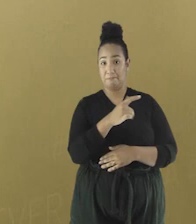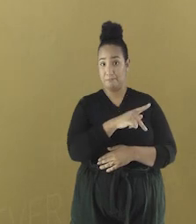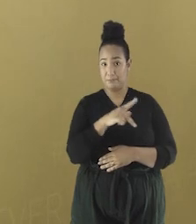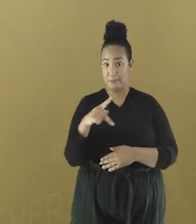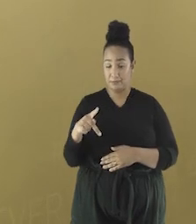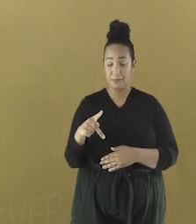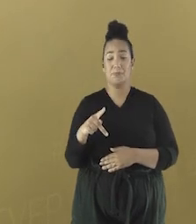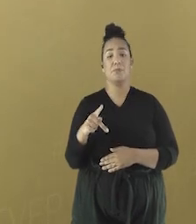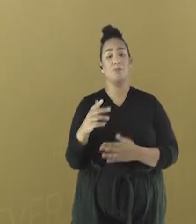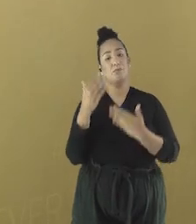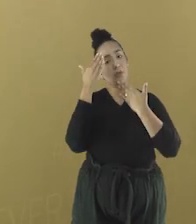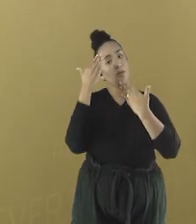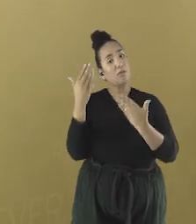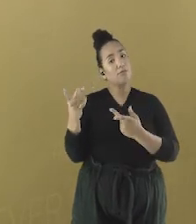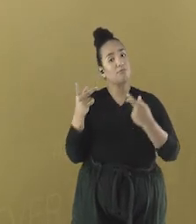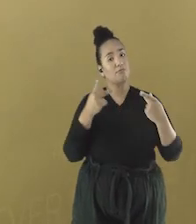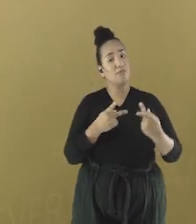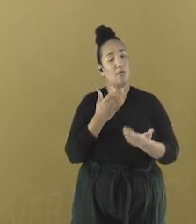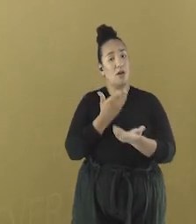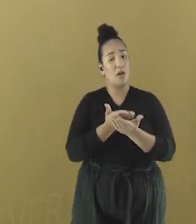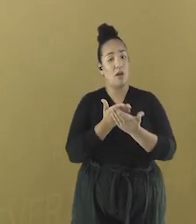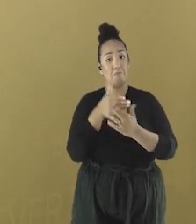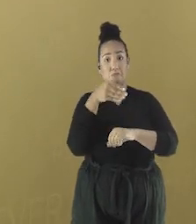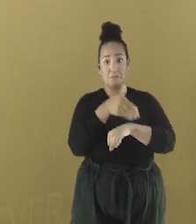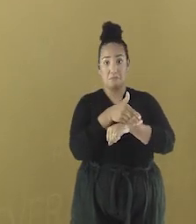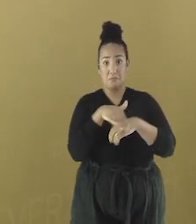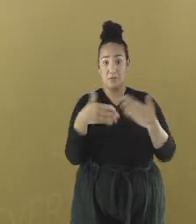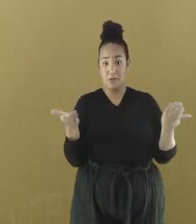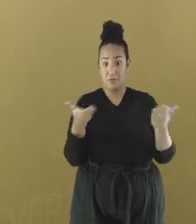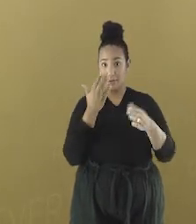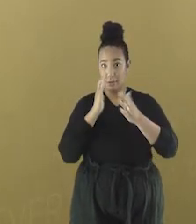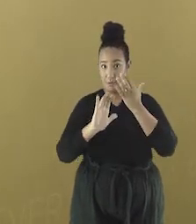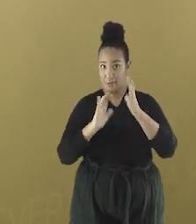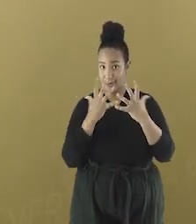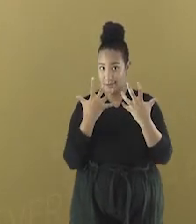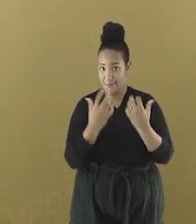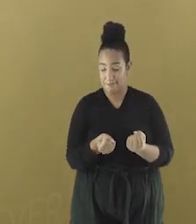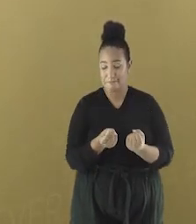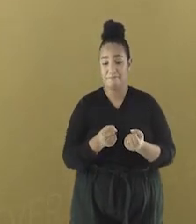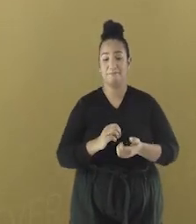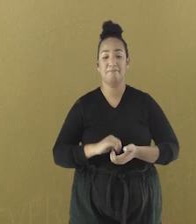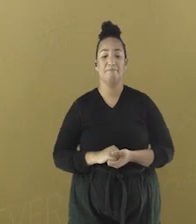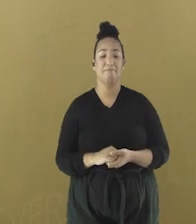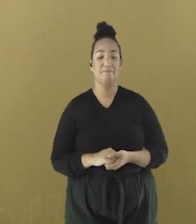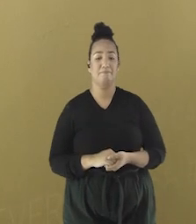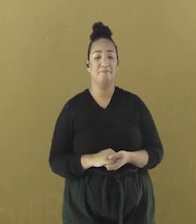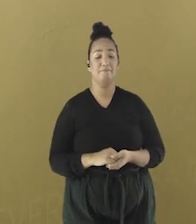professor Matheus! Muito obrigado por ter me convidado mais uma vez para participar da sua aula. Vamos cantar então?